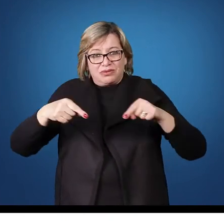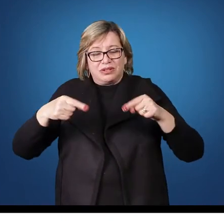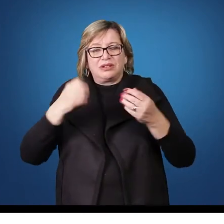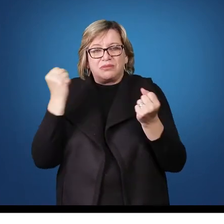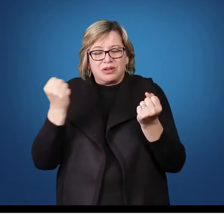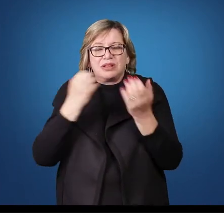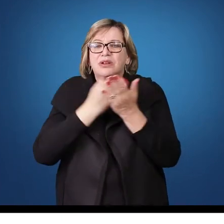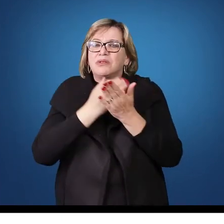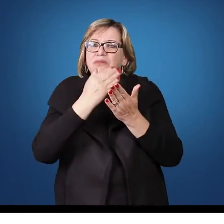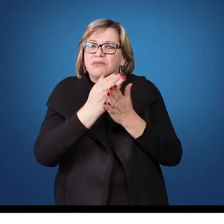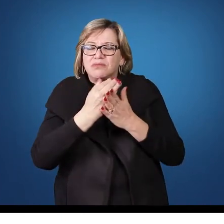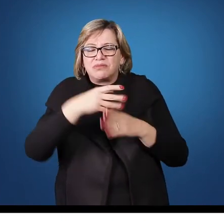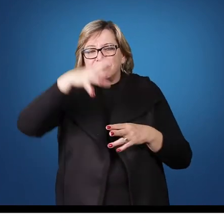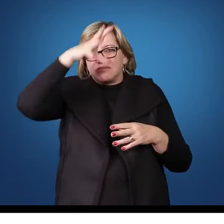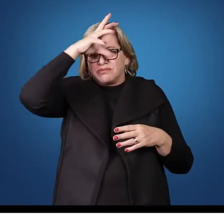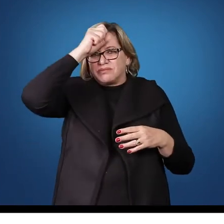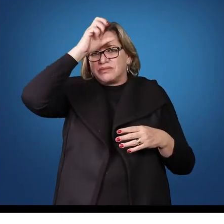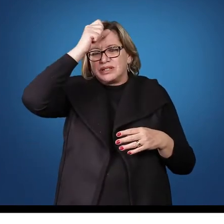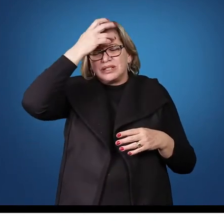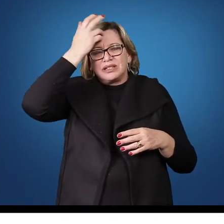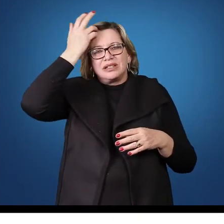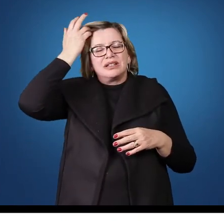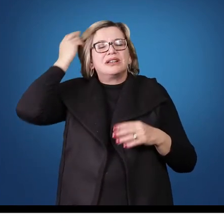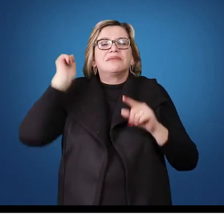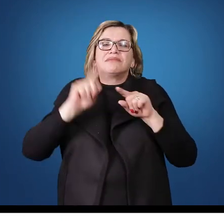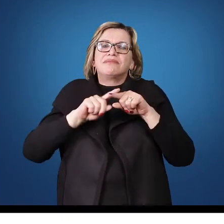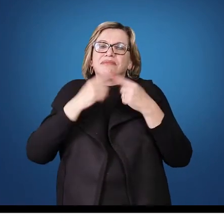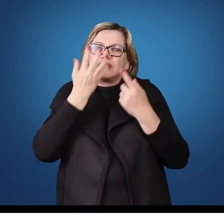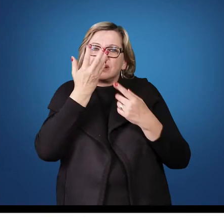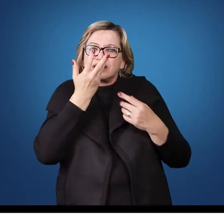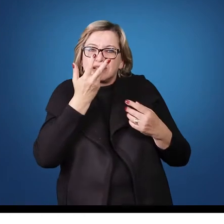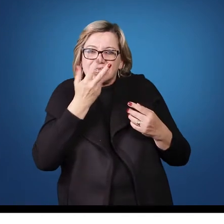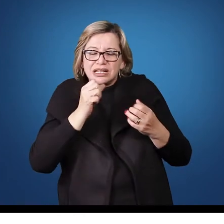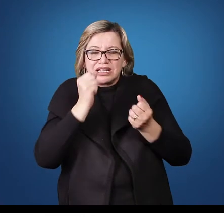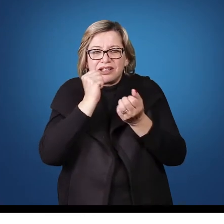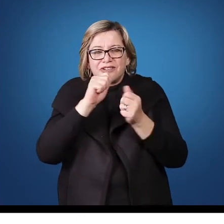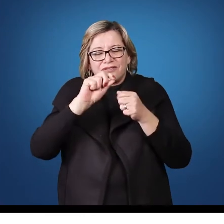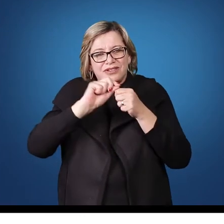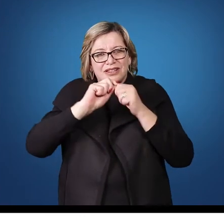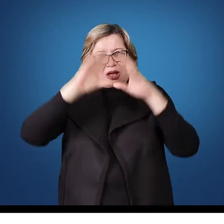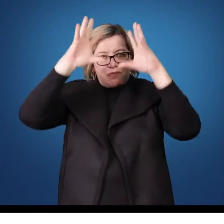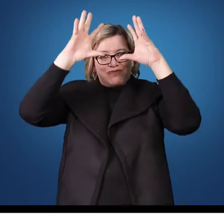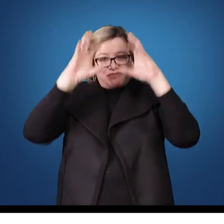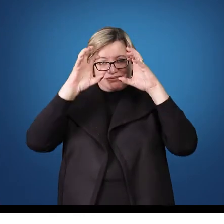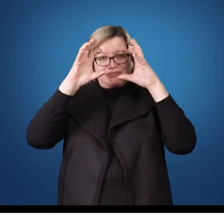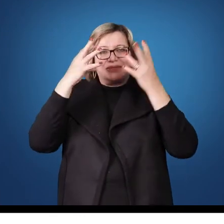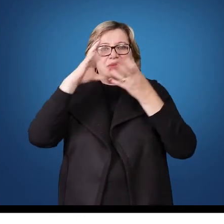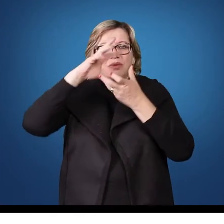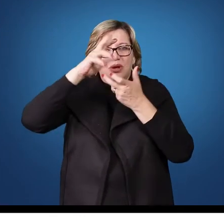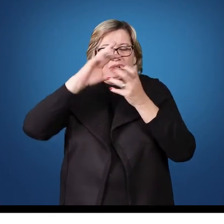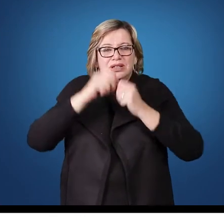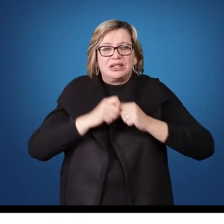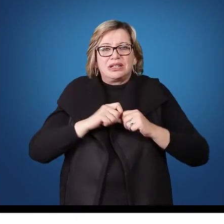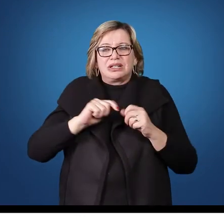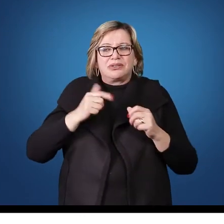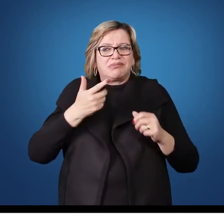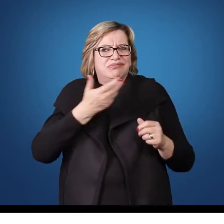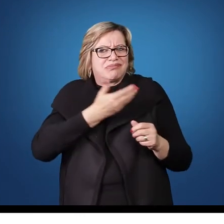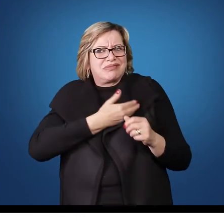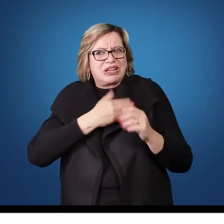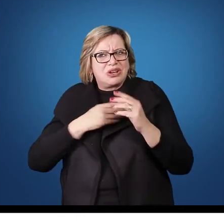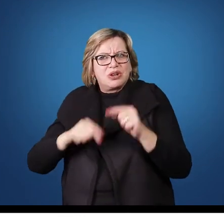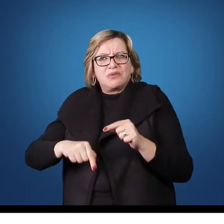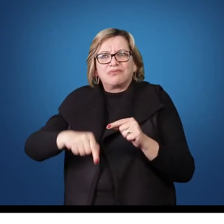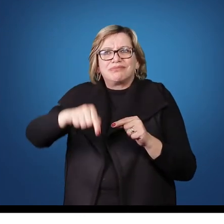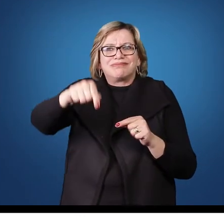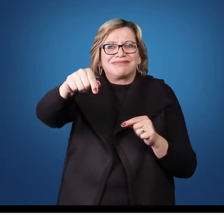início do processo de aprendizagem, mas com que a criança faça essa apreensão. No momento que ela segurou a bola, o companheiro sobe a